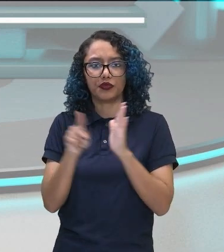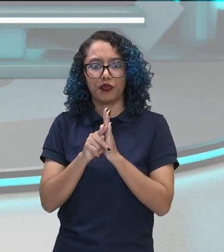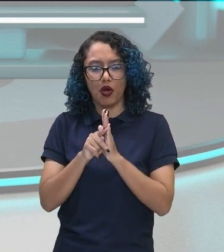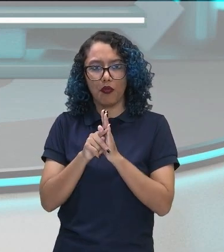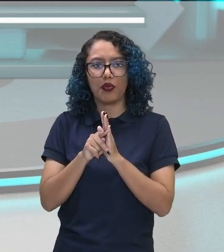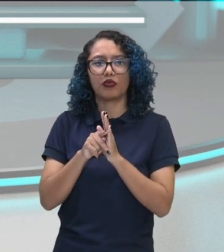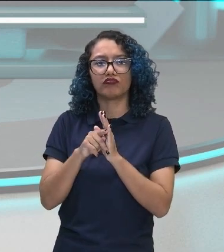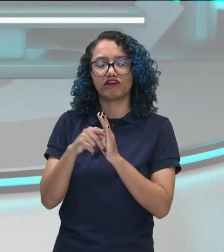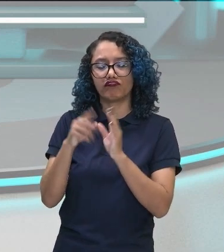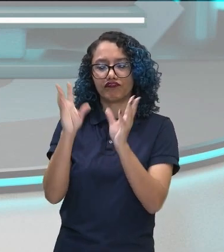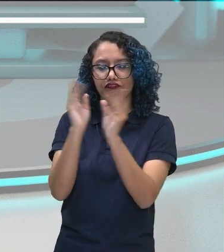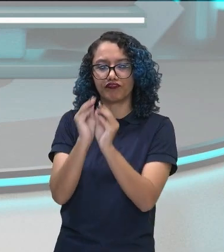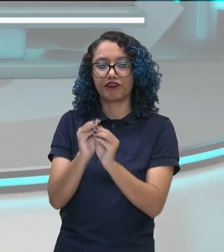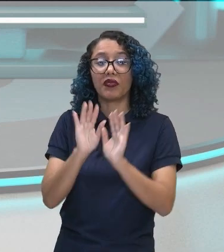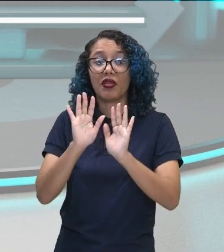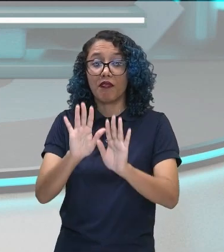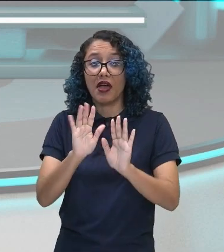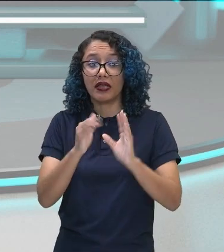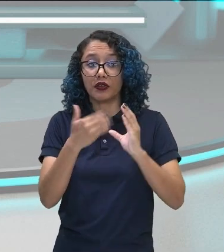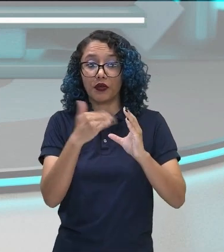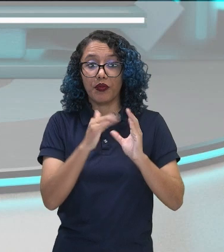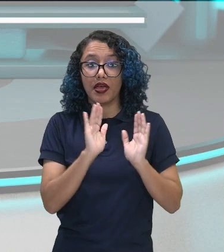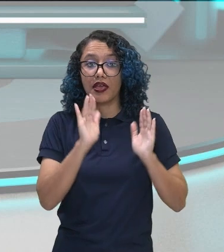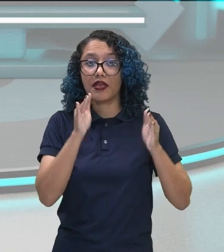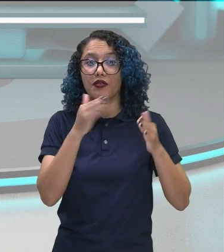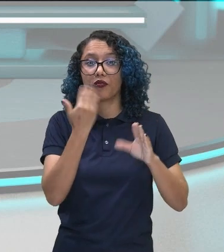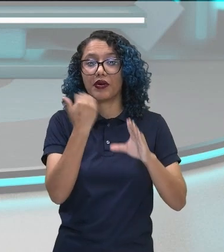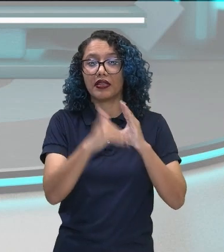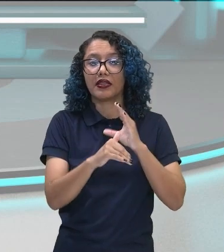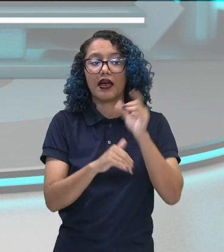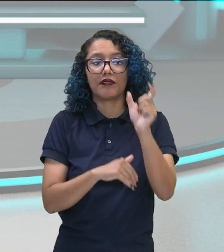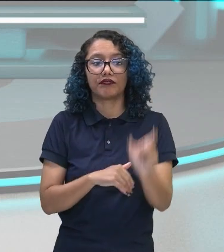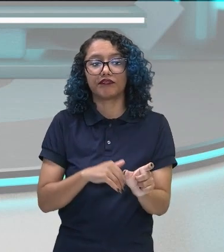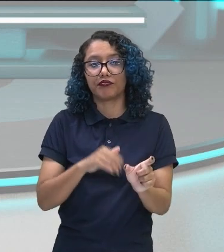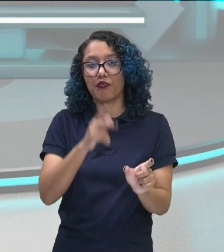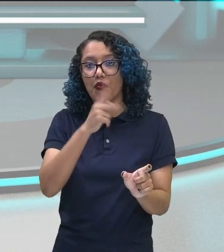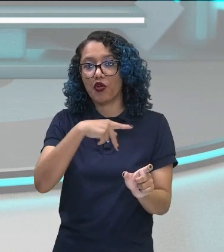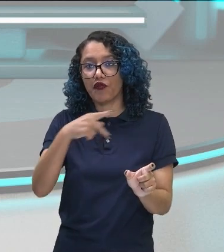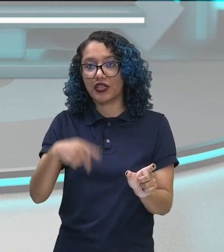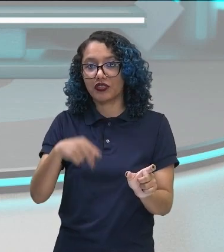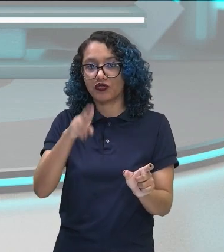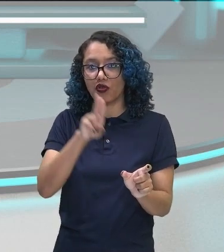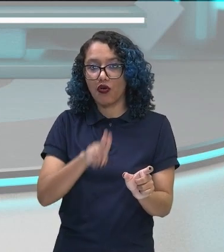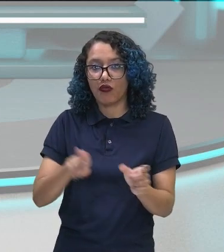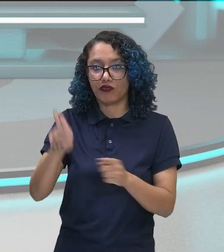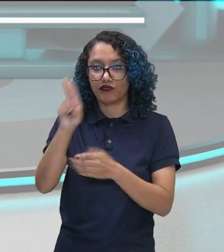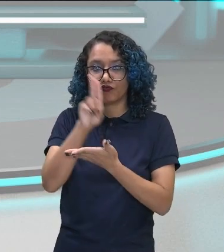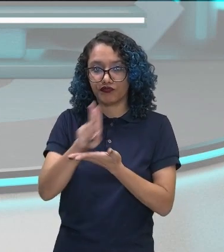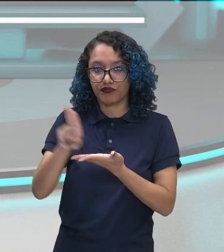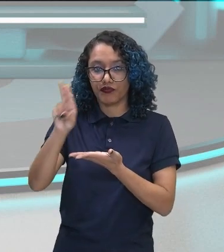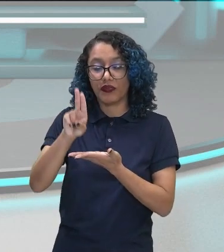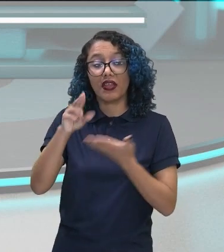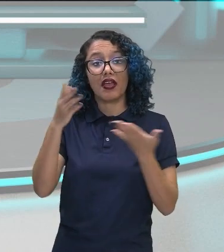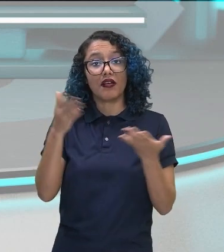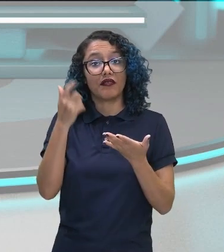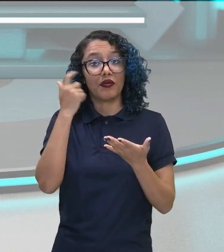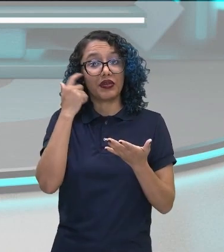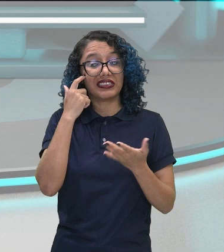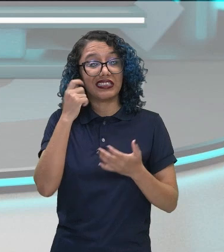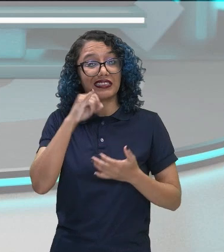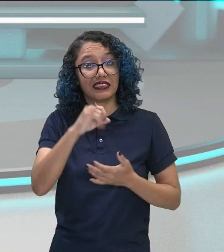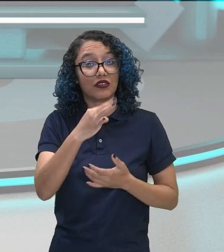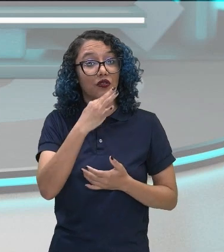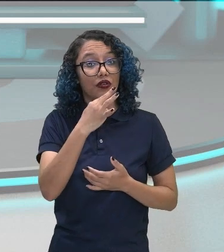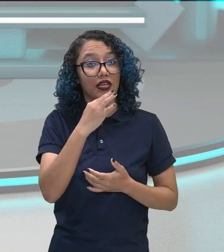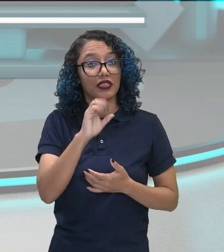aí, é um e-mail para um professor universitário. Aí vamos pensar se você conhece ele ou não, se